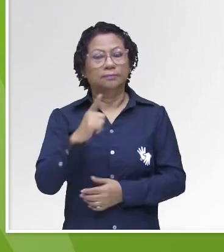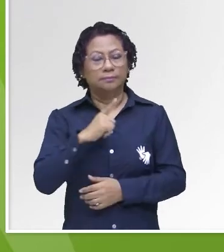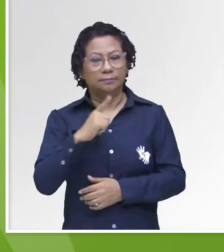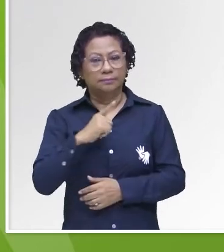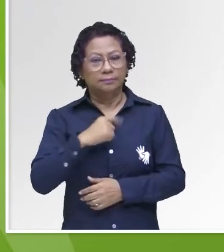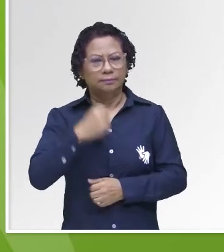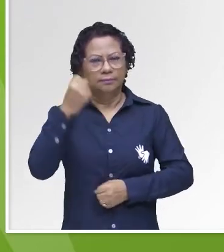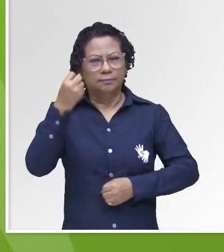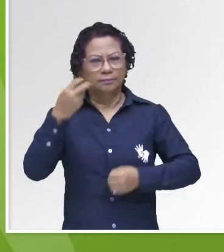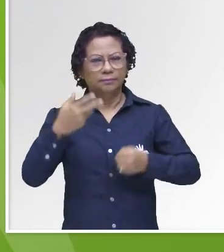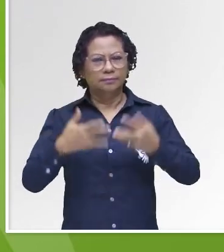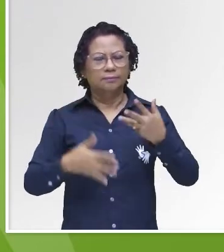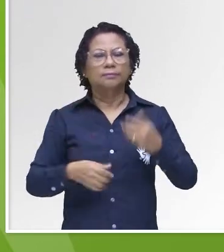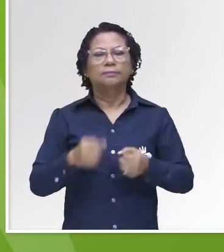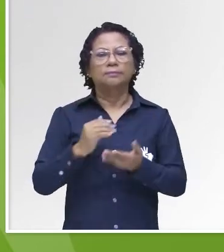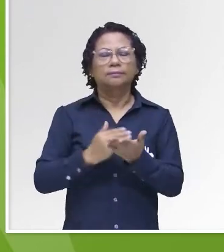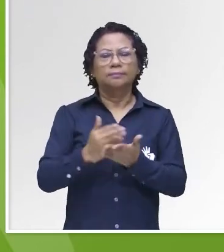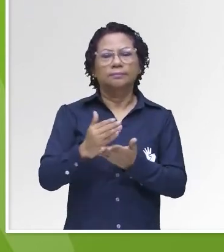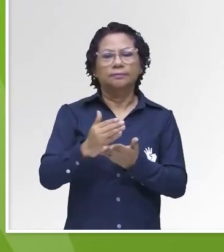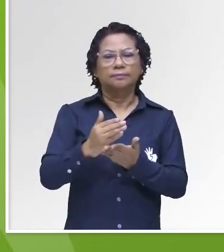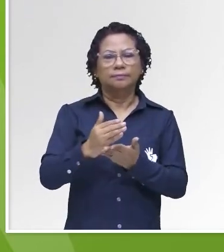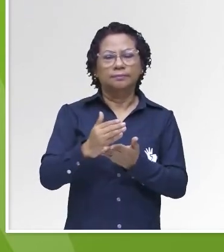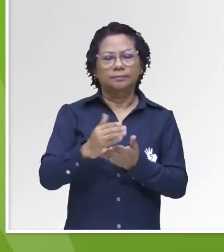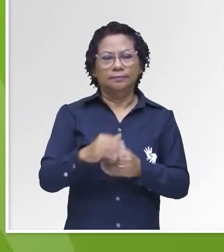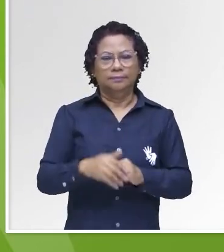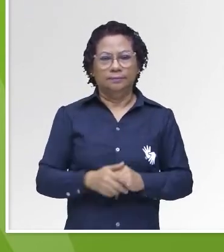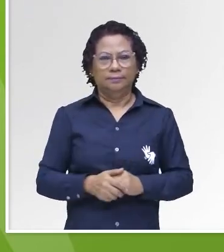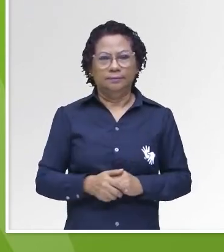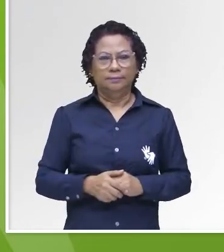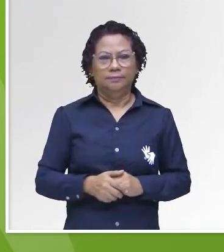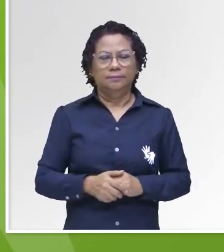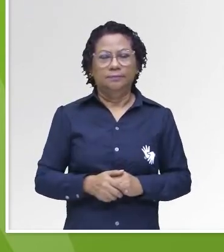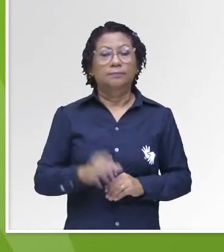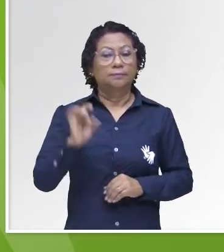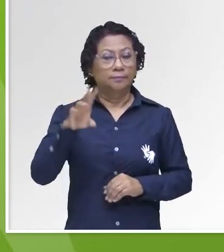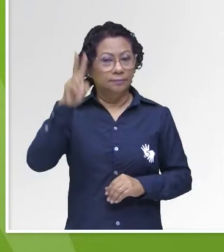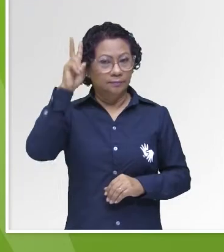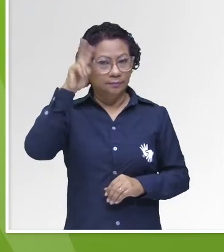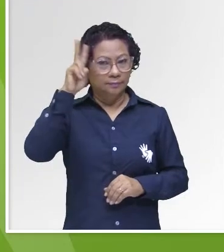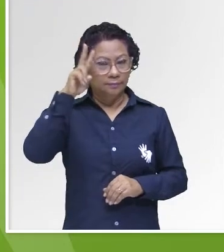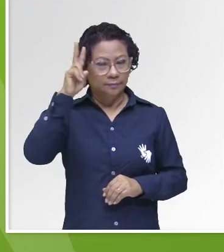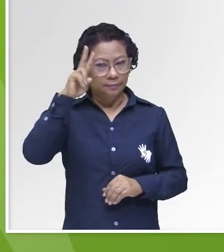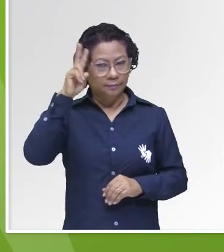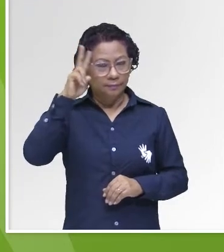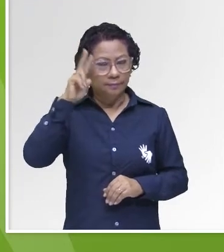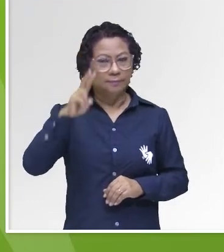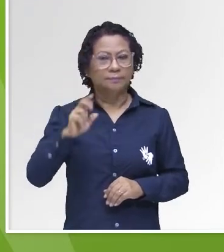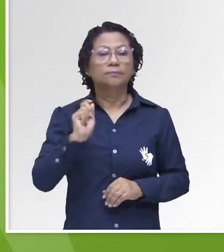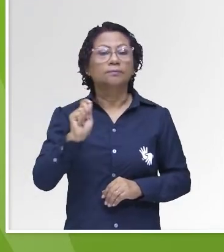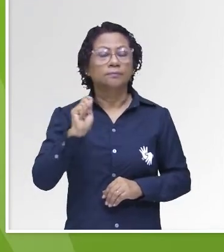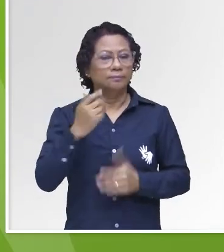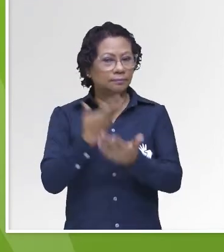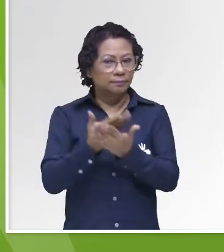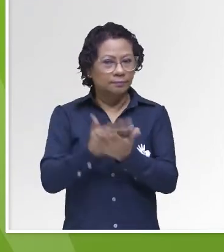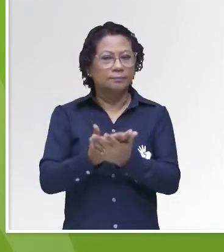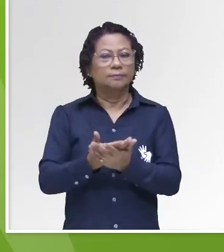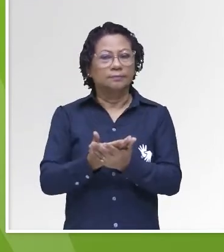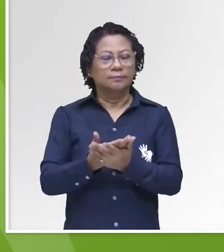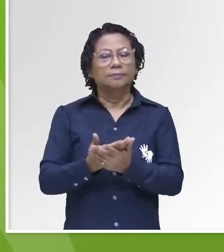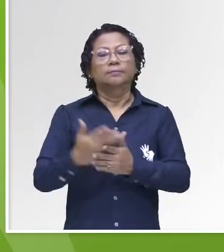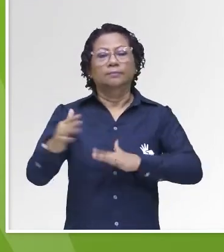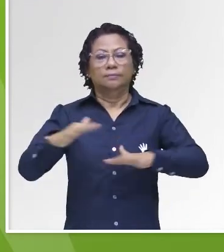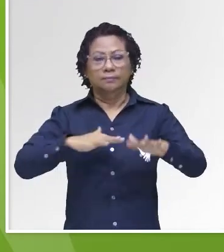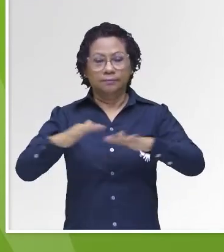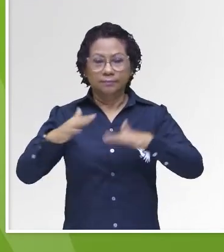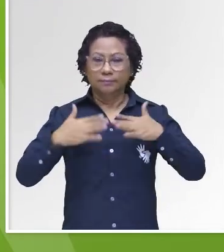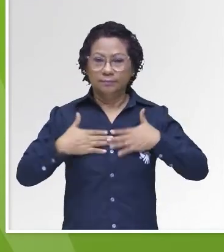de um princípio. Mas antes do princípio, vamos só relembrar aqui uma coisa. Nós estamos estudando o movimento dos